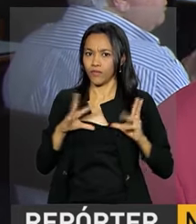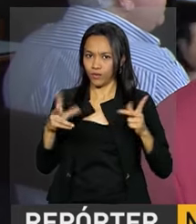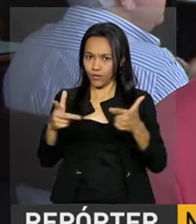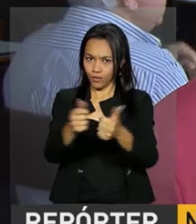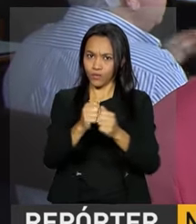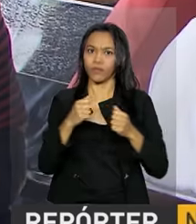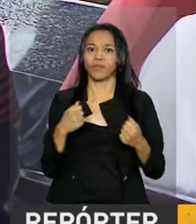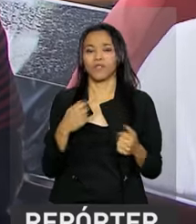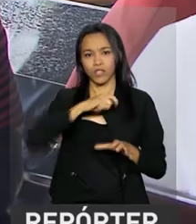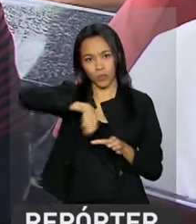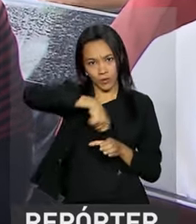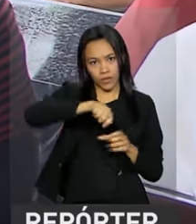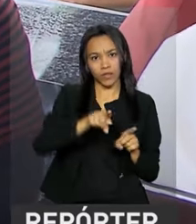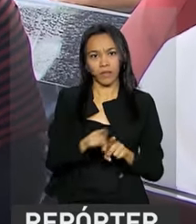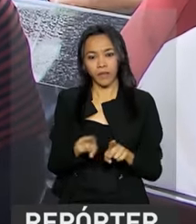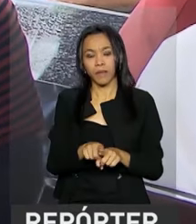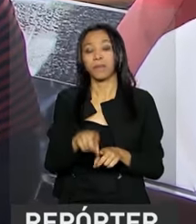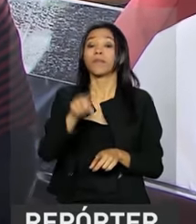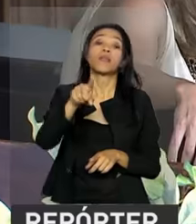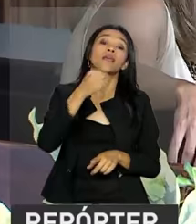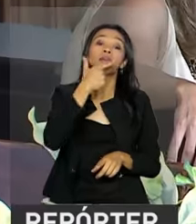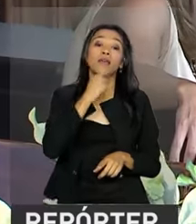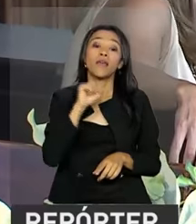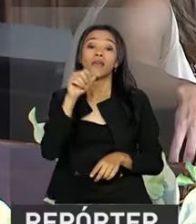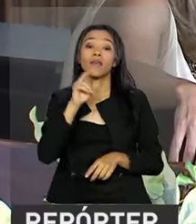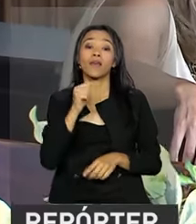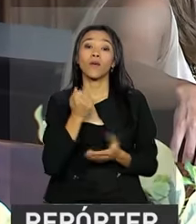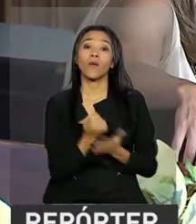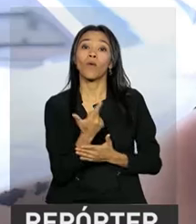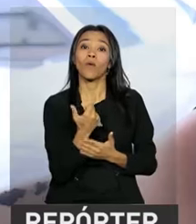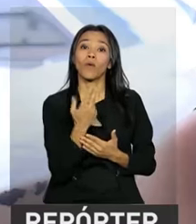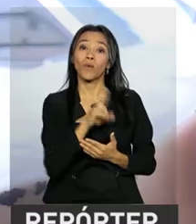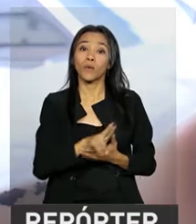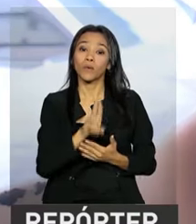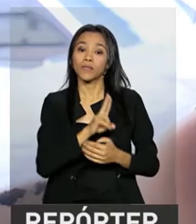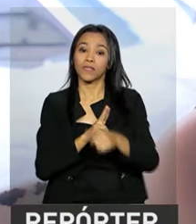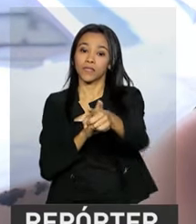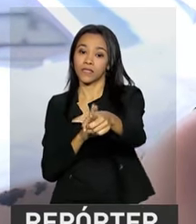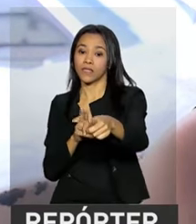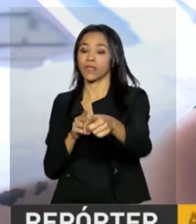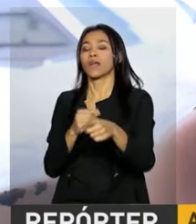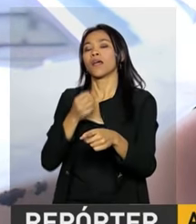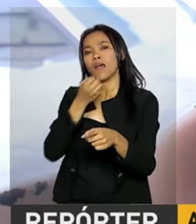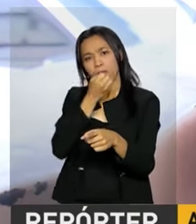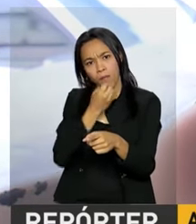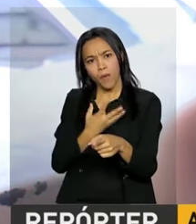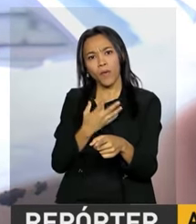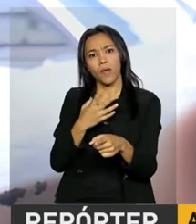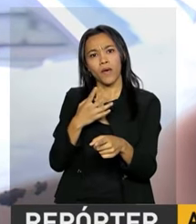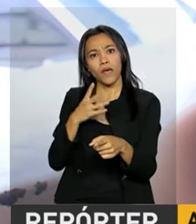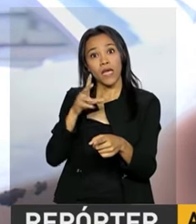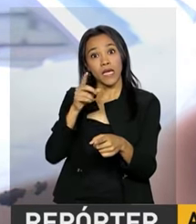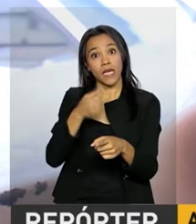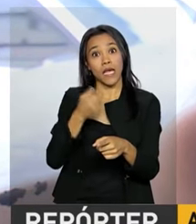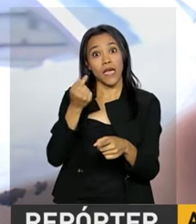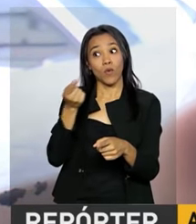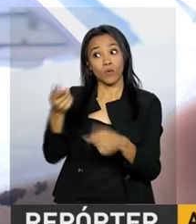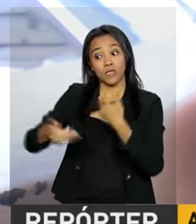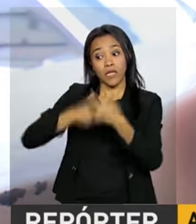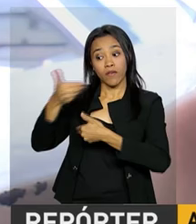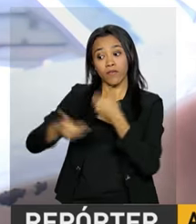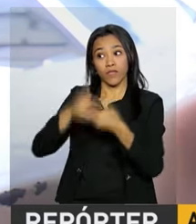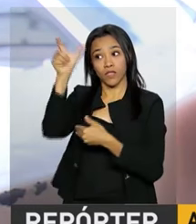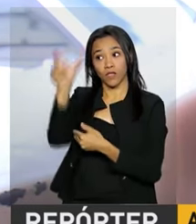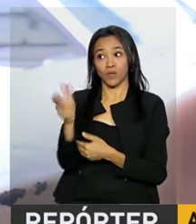e dos cozinheiros. E para os consumidores, fica uma certeza. Com relação ao garçom, é sempre muito ligado ao serviço prestado. Então